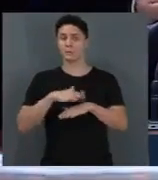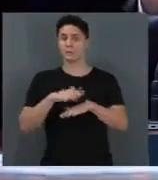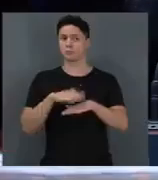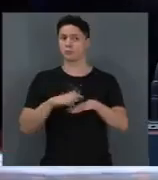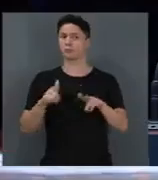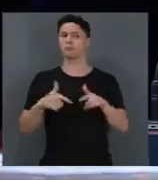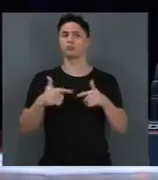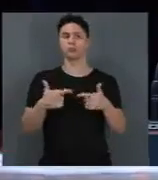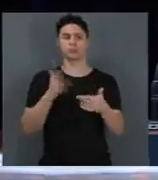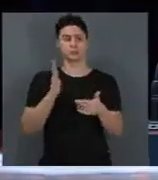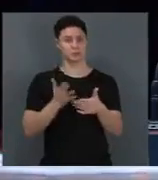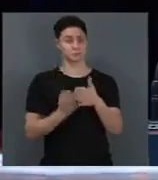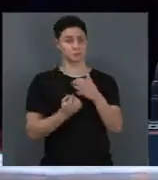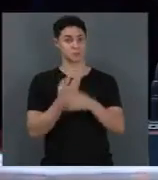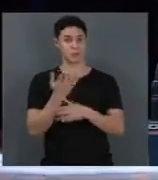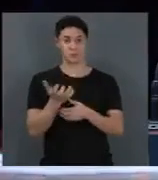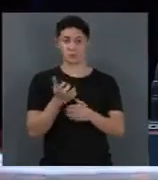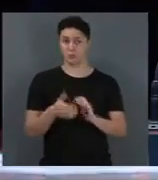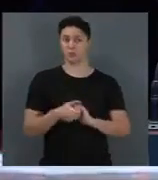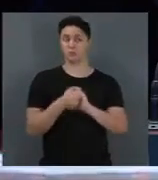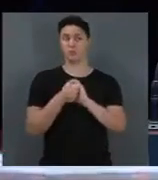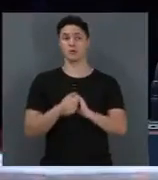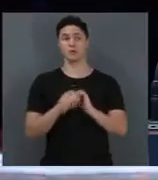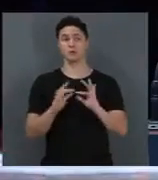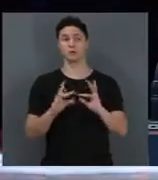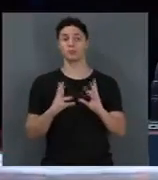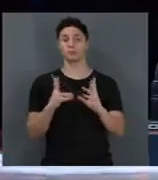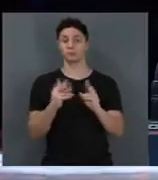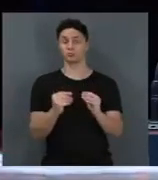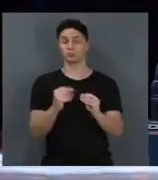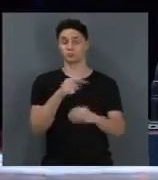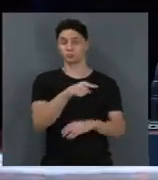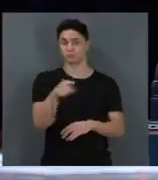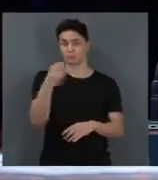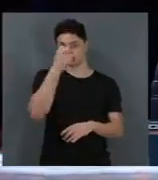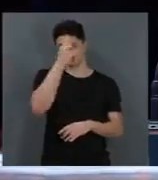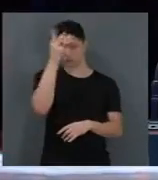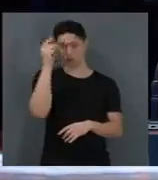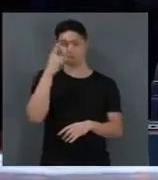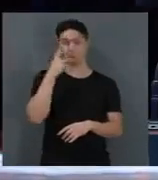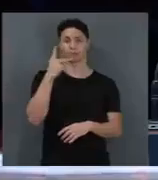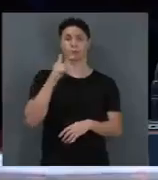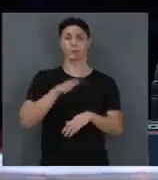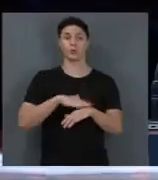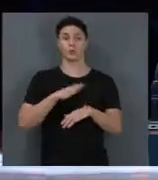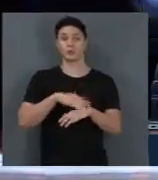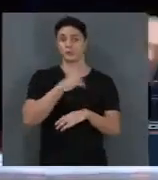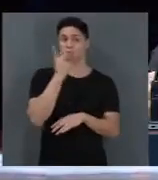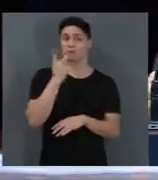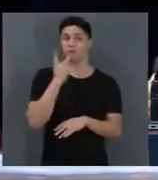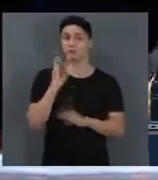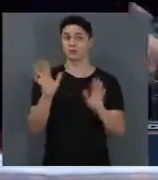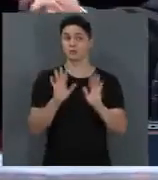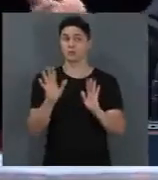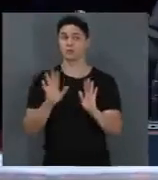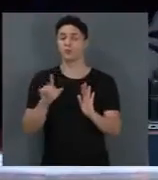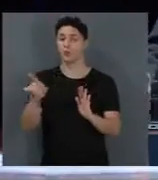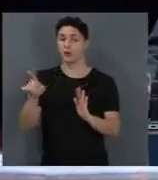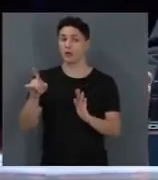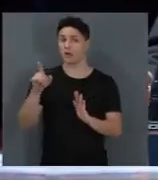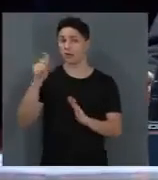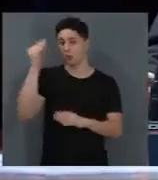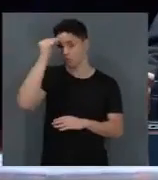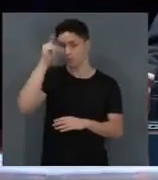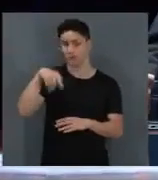surgindo. Eu queria cumprimentar todos os prefeitos. E digo aqui na tribuna, quando alguém diz, não, o culpado é o prefeito. Chama que culpado